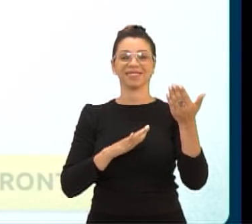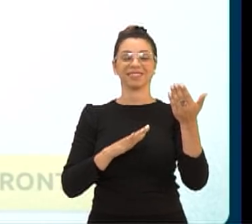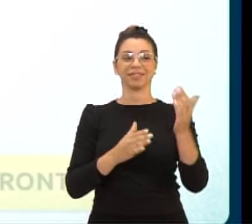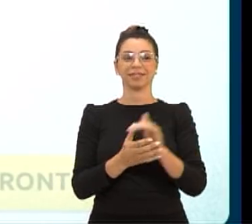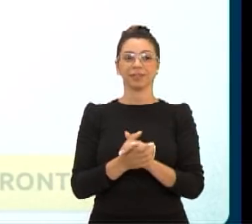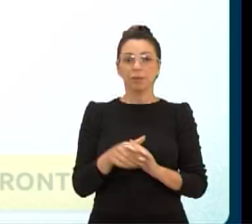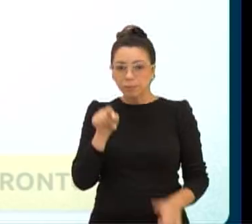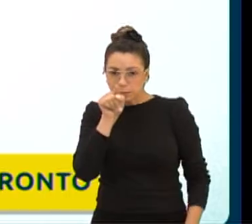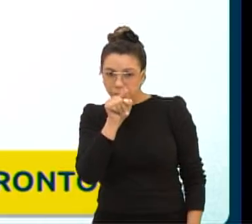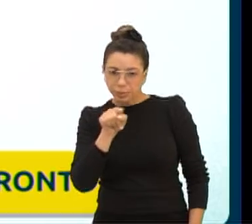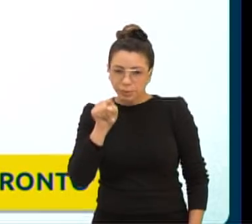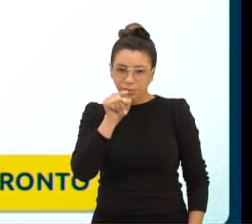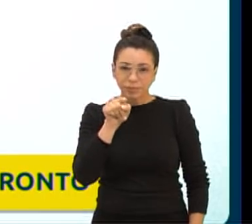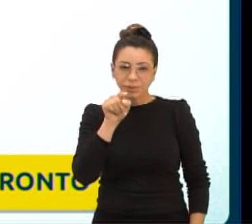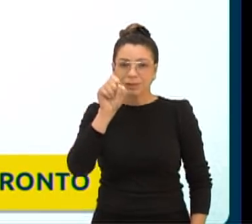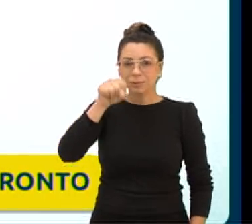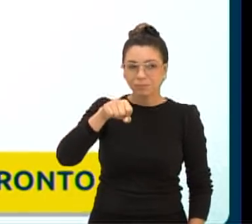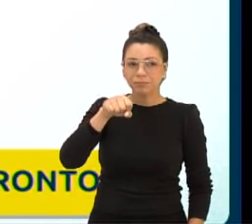Um círculo